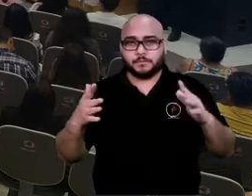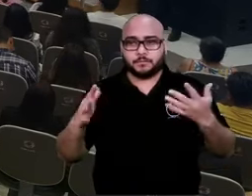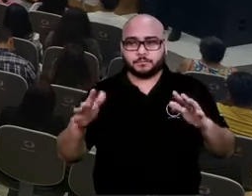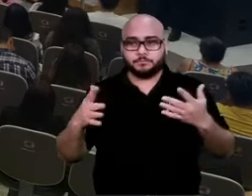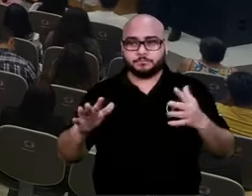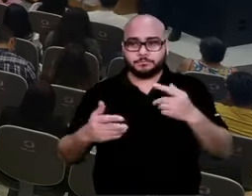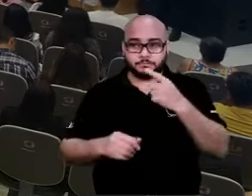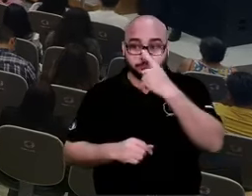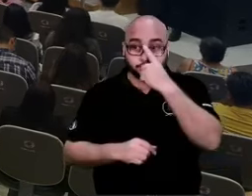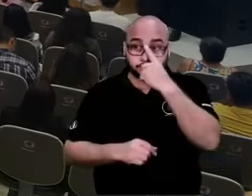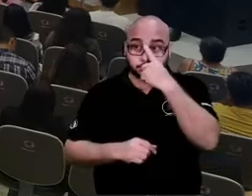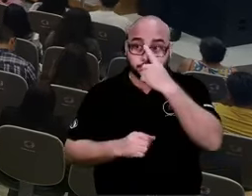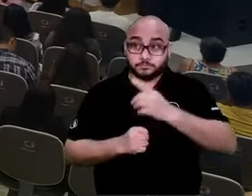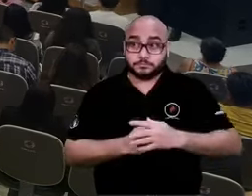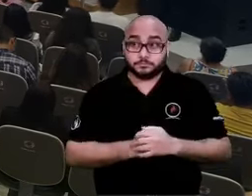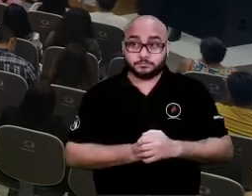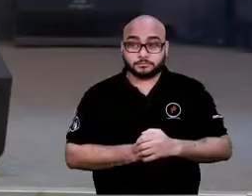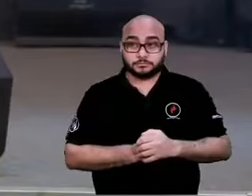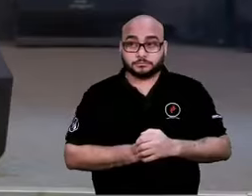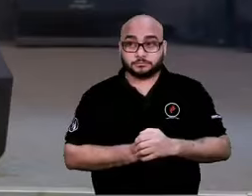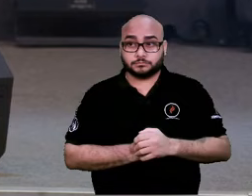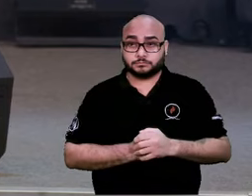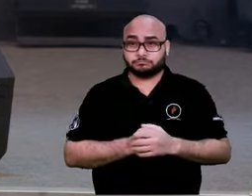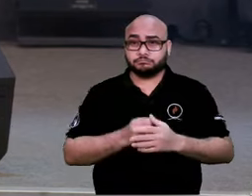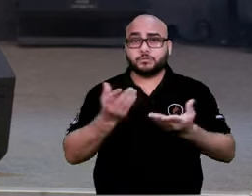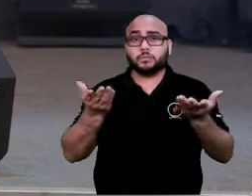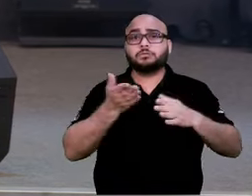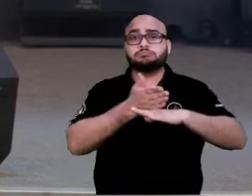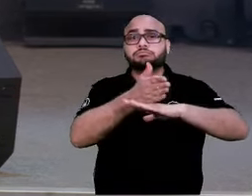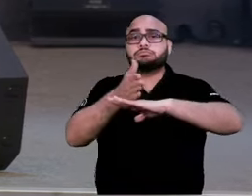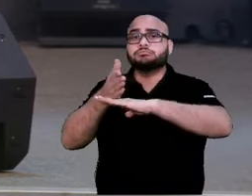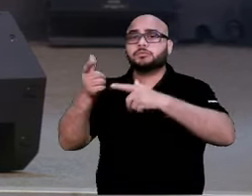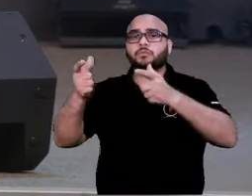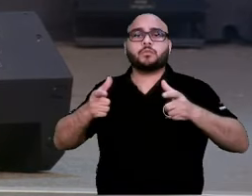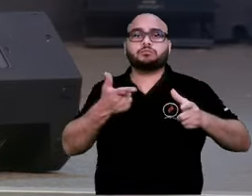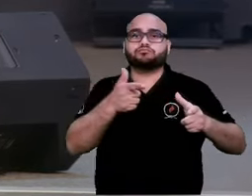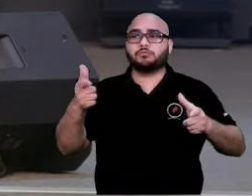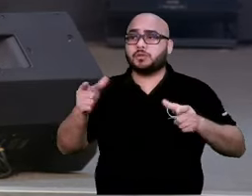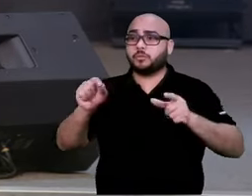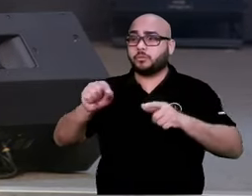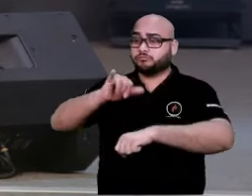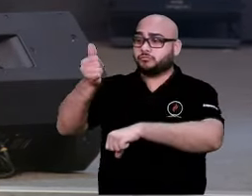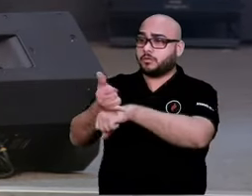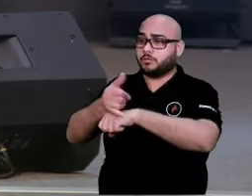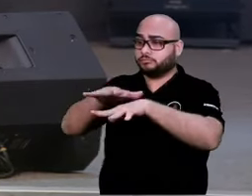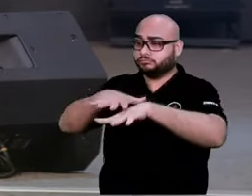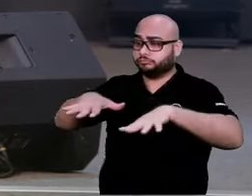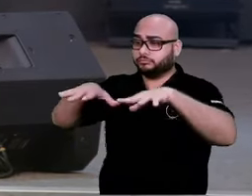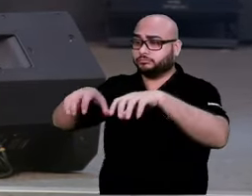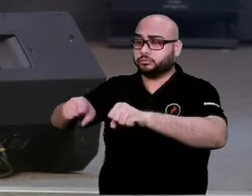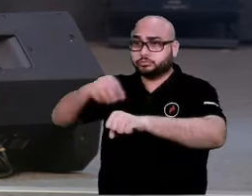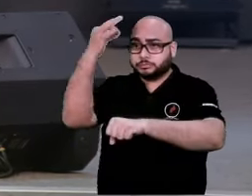Está indo para onde? Para a terra santa. Sisaque tomou as minhas